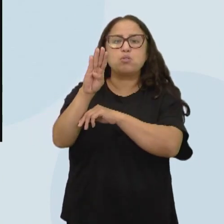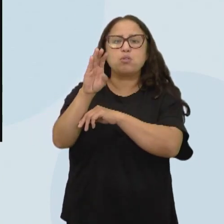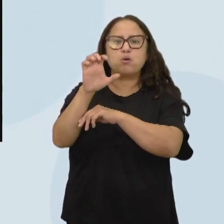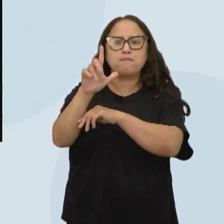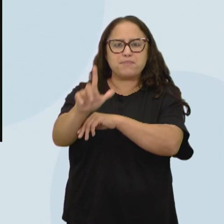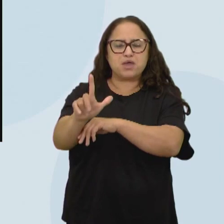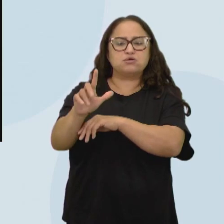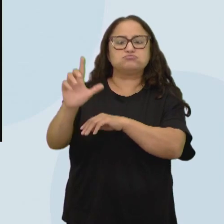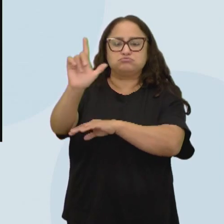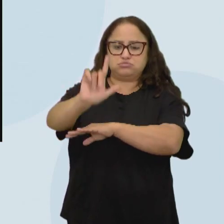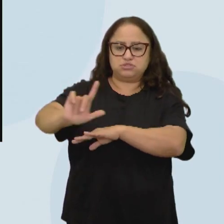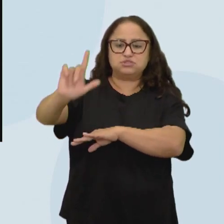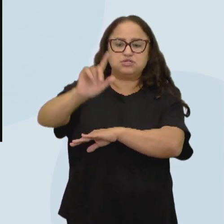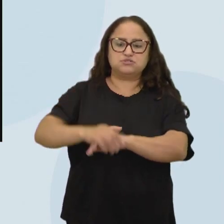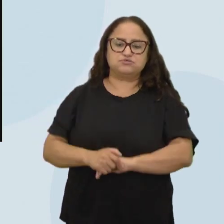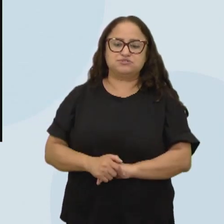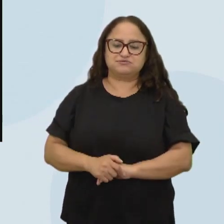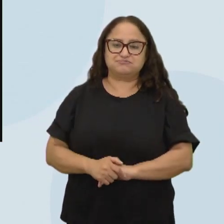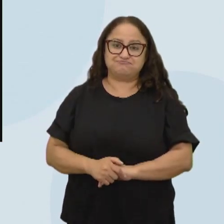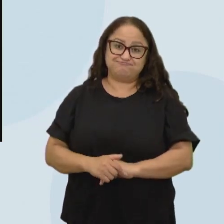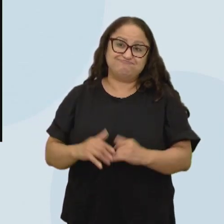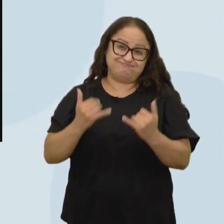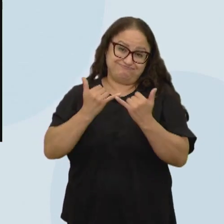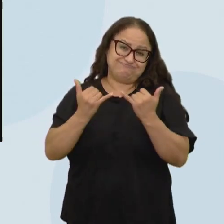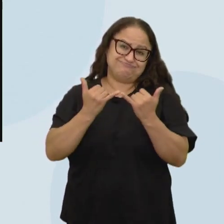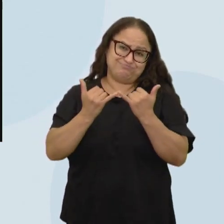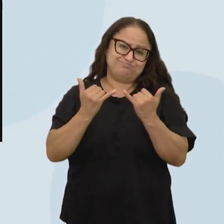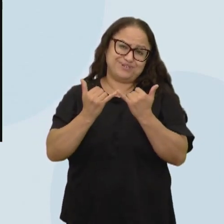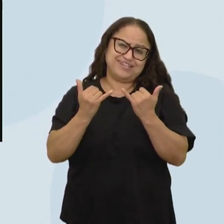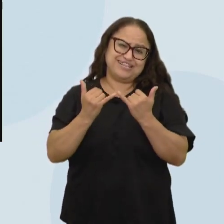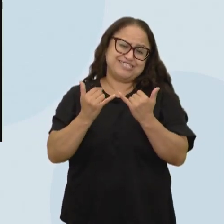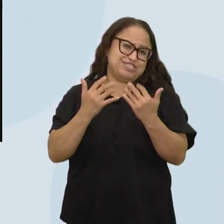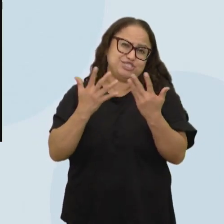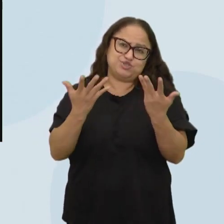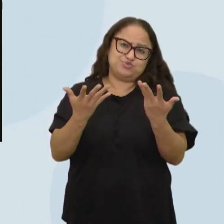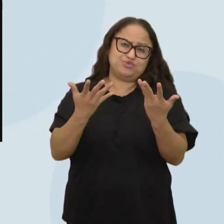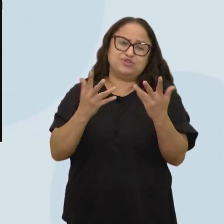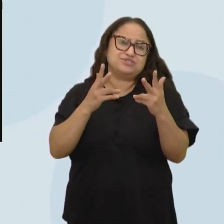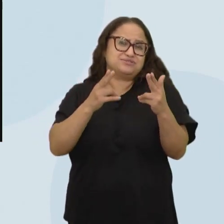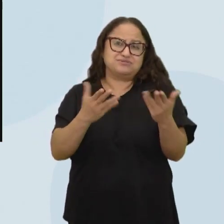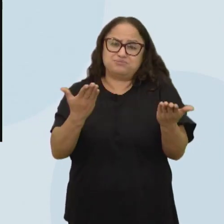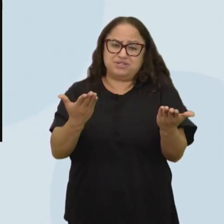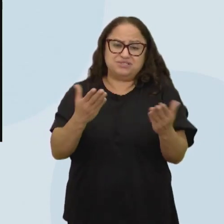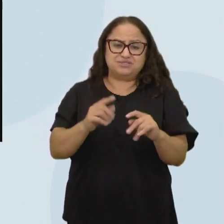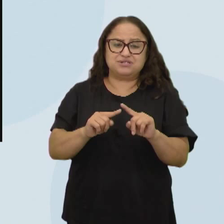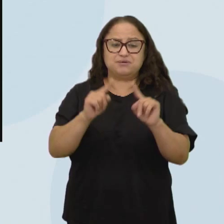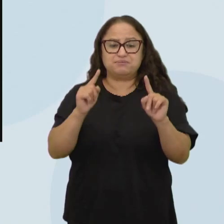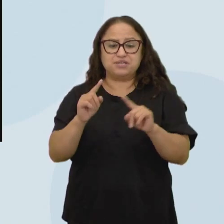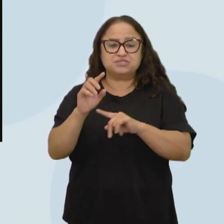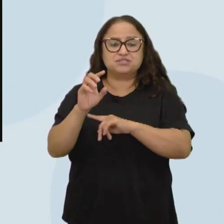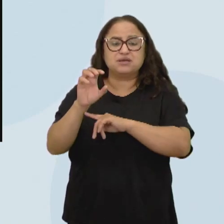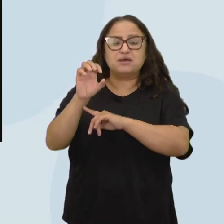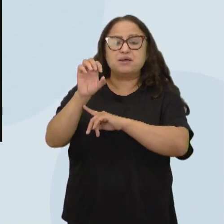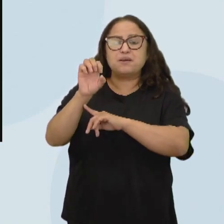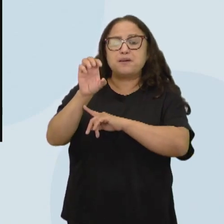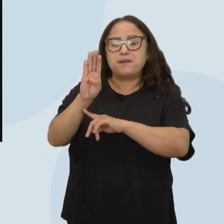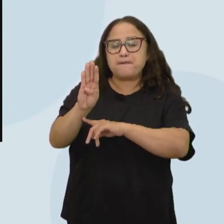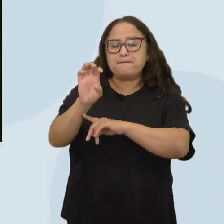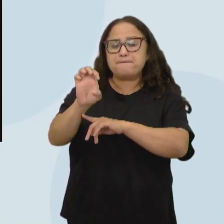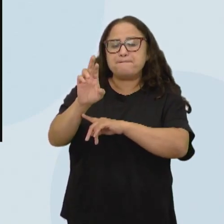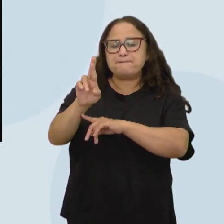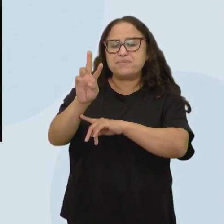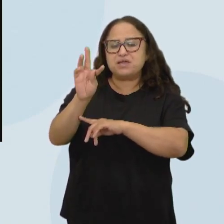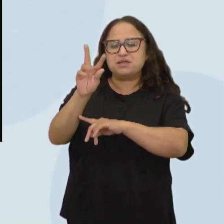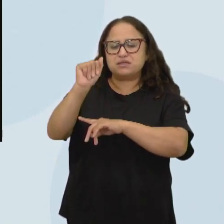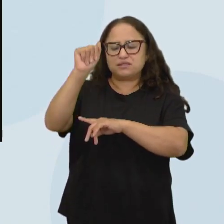literatura. Parece um paradoxo, né? Mas vejam aí, olha, o Bertrand Russell foi Prêmio Nobel de literatura.